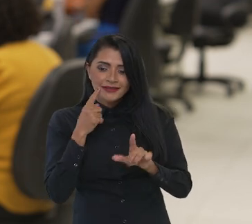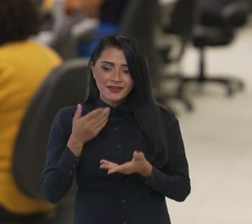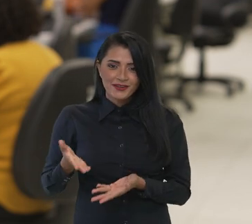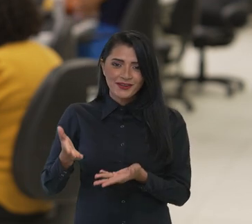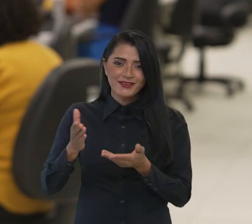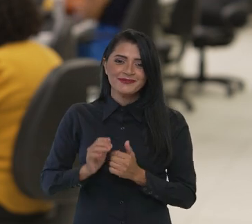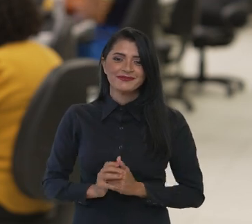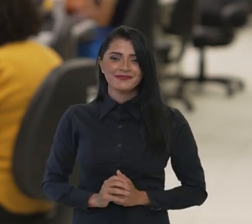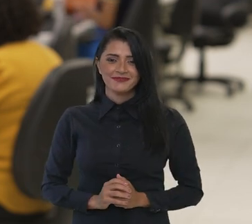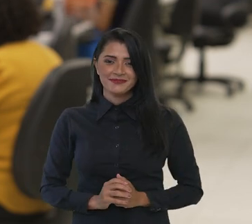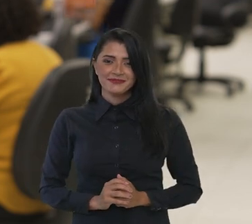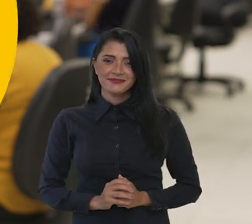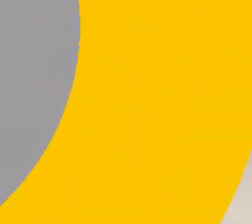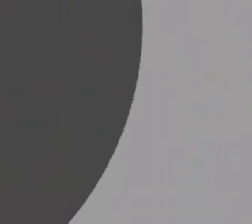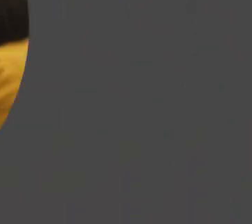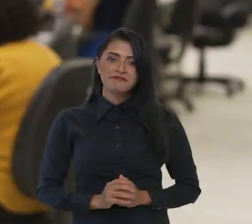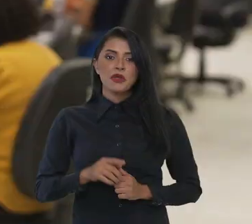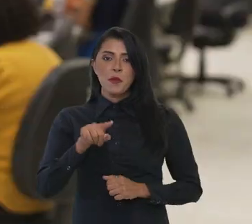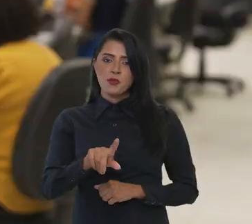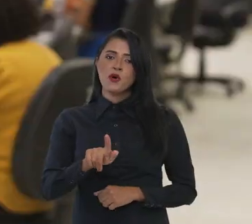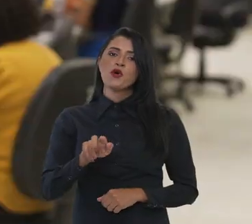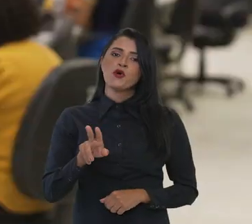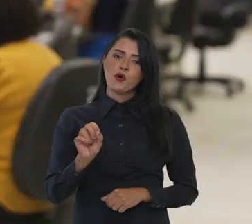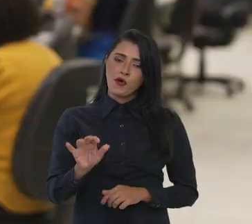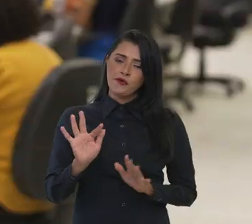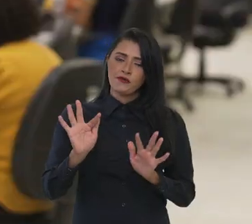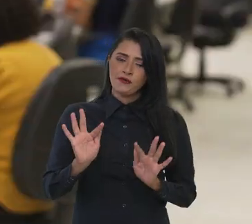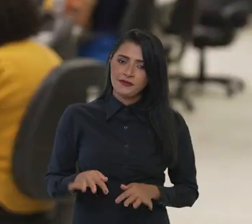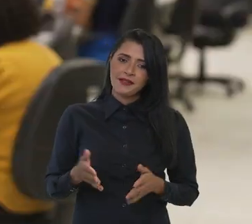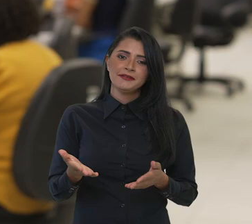Code que aparece aqui na tela. E o Ponto